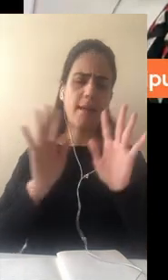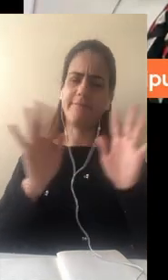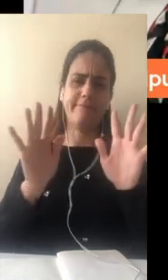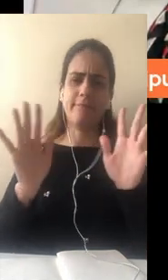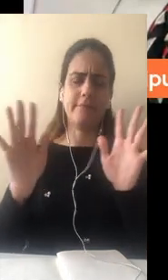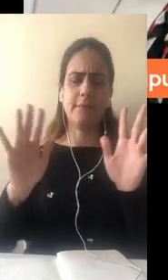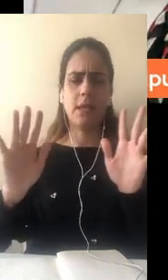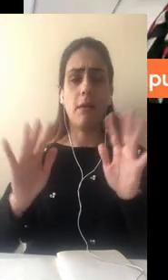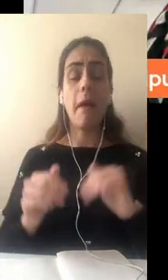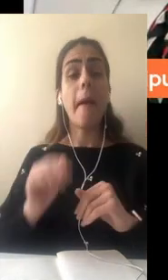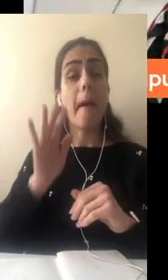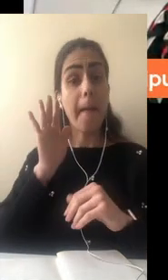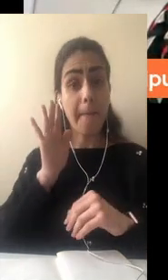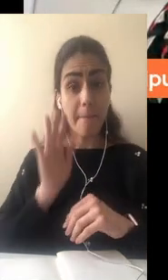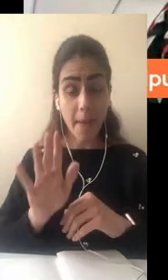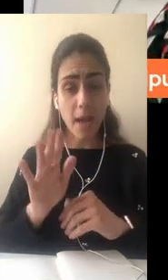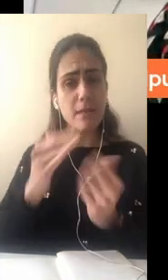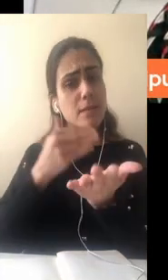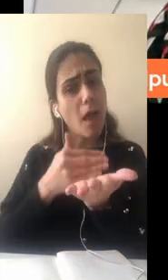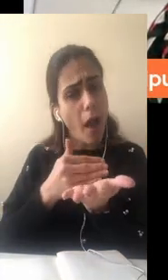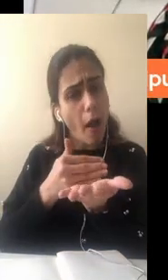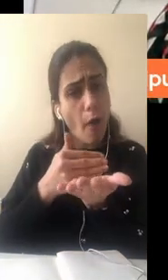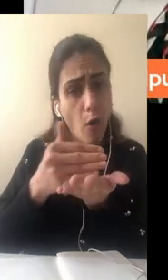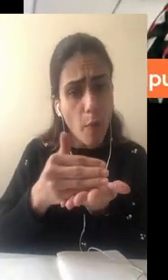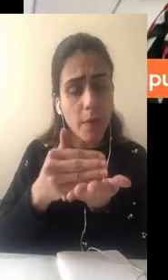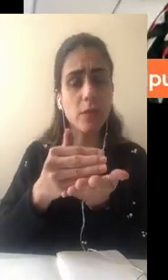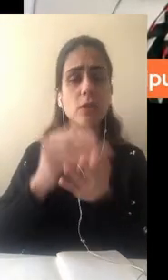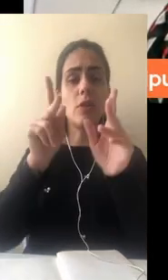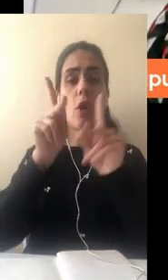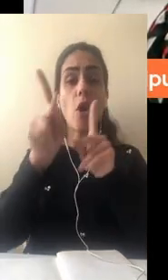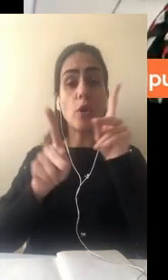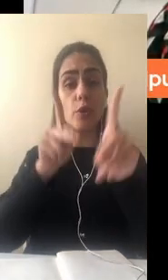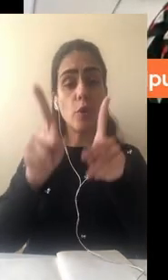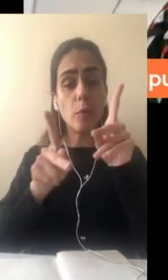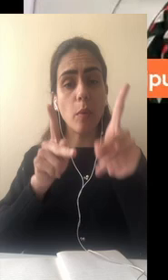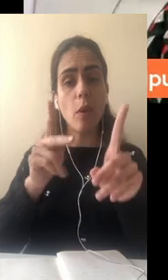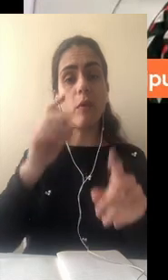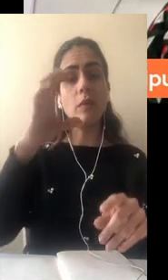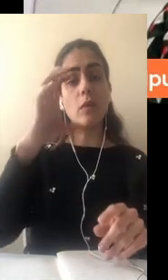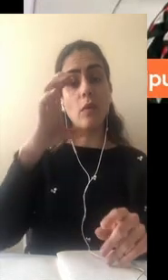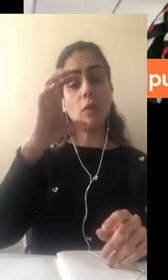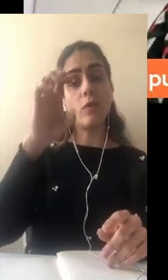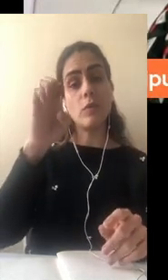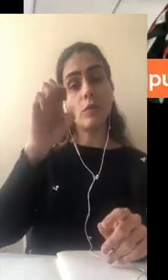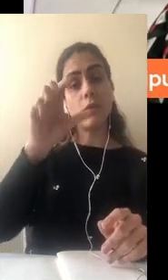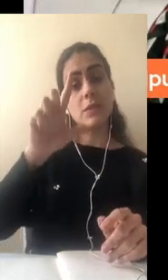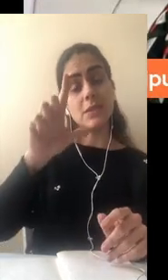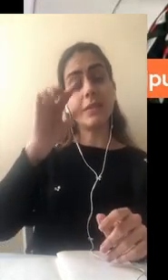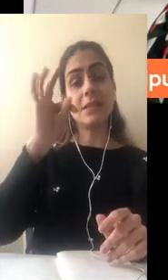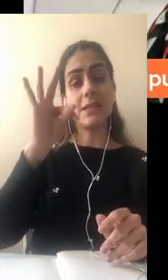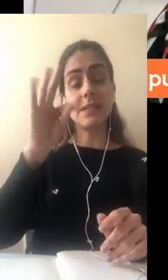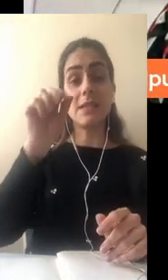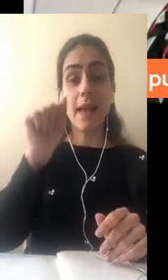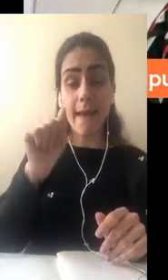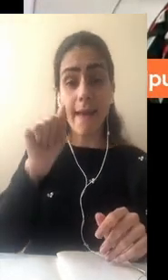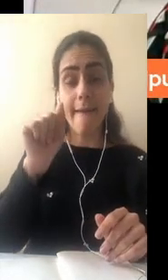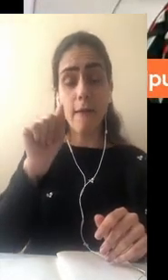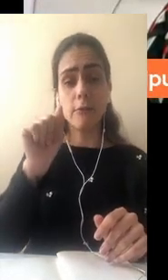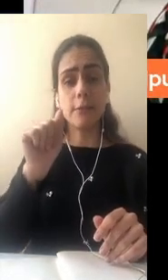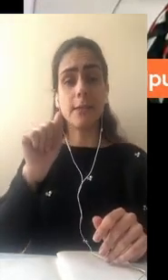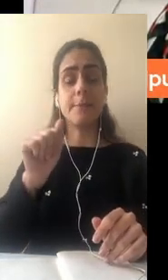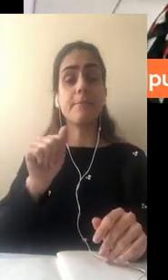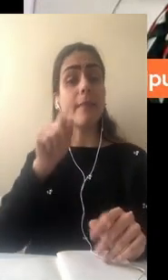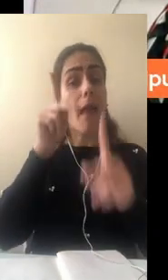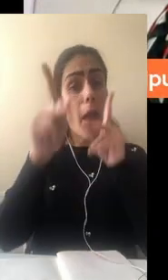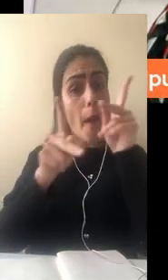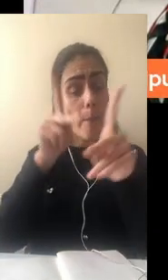mas é uma festa que tem por origem nesses povos que visava fazer uma gratidão, e aí o povo é